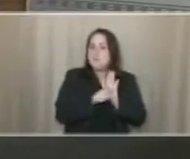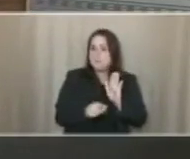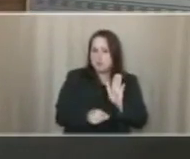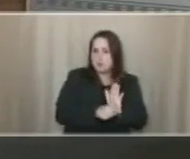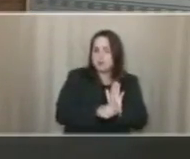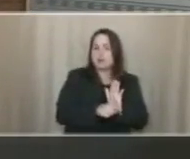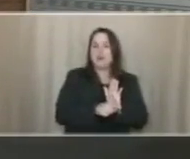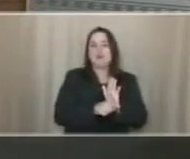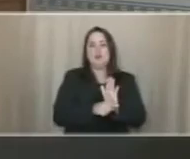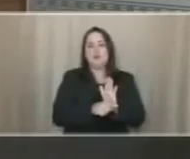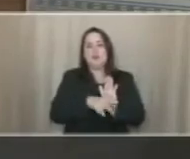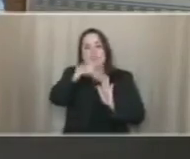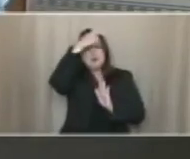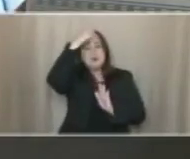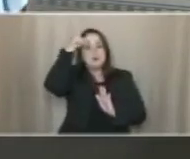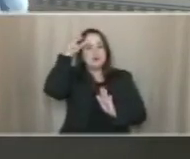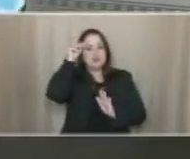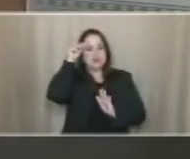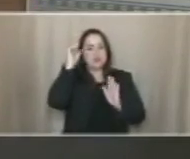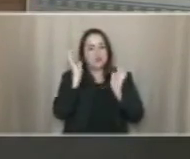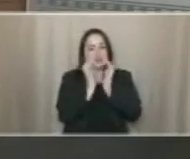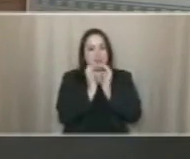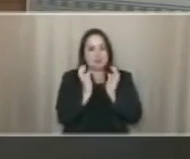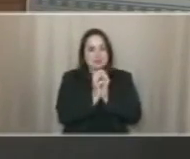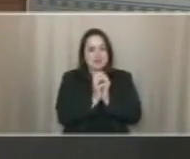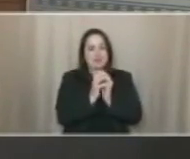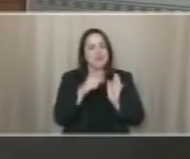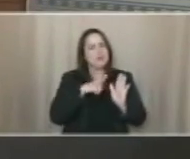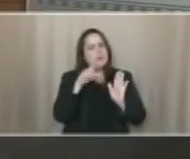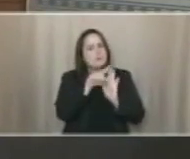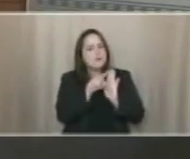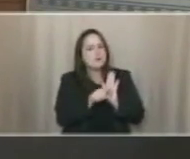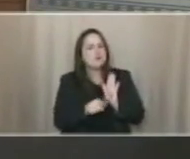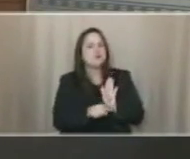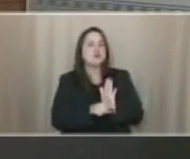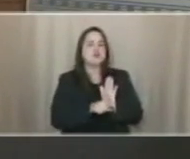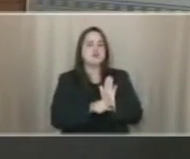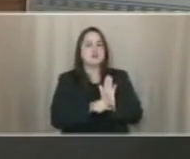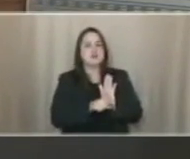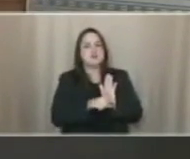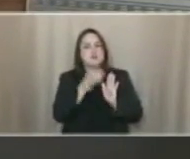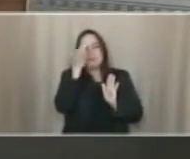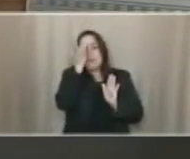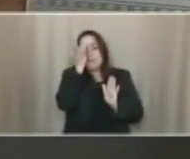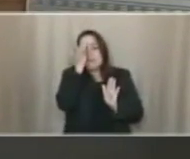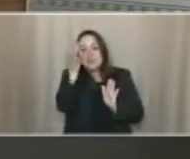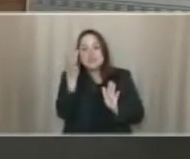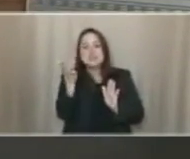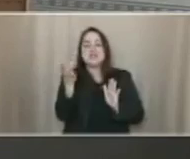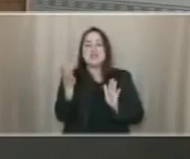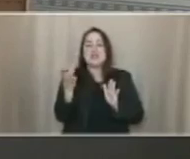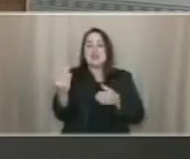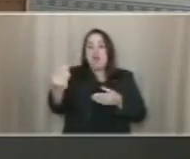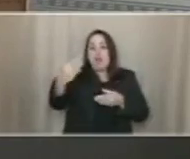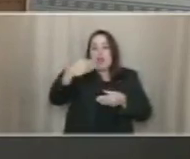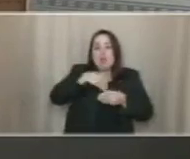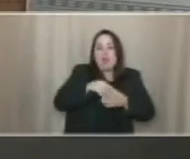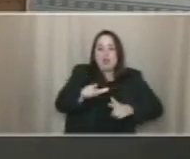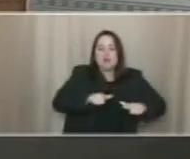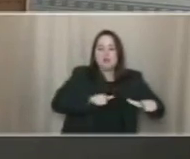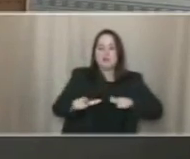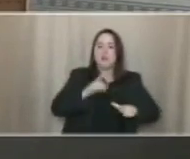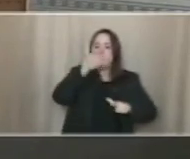digital da Prefeitura do Recife que é um programa que facilita a empregabilidade das pessoas